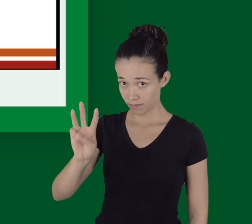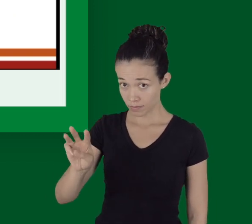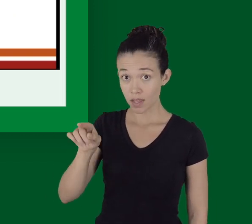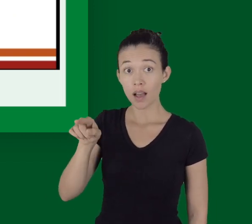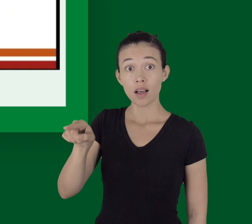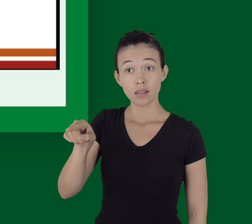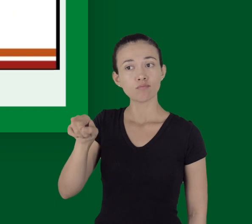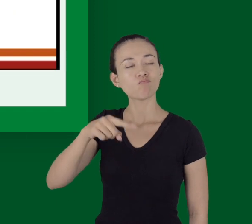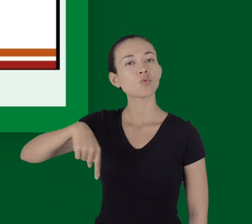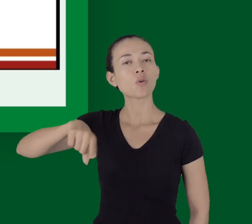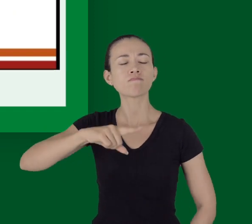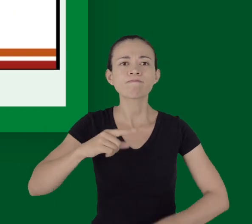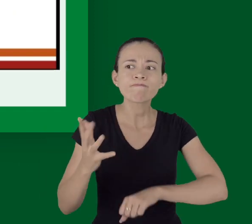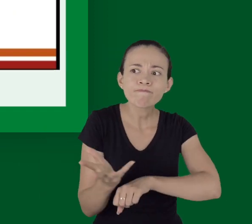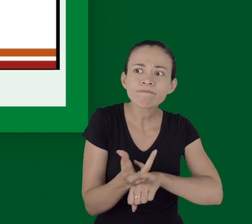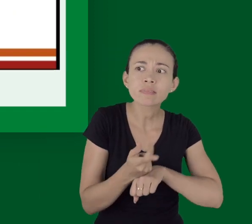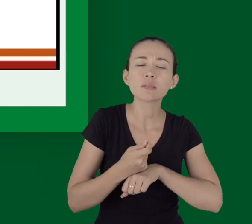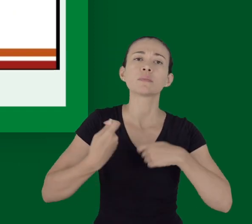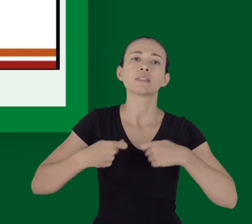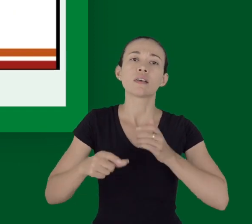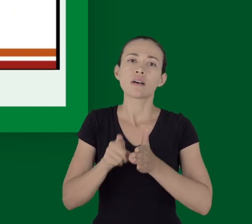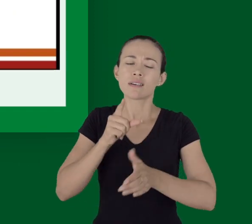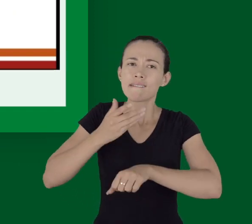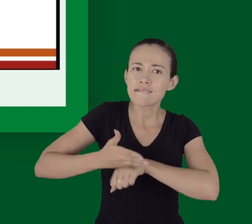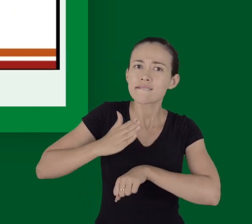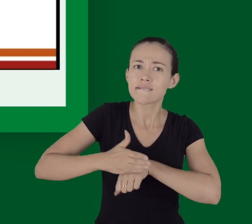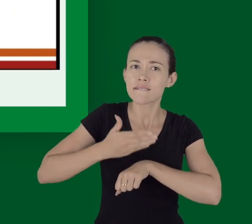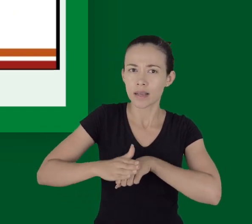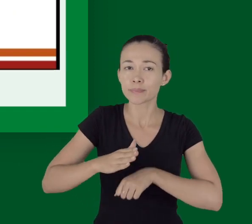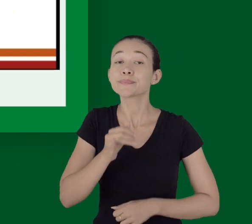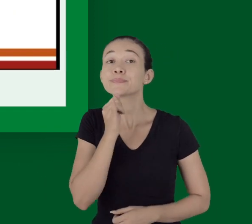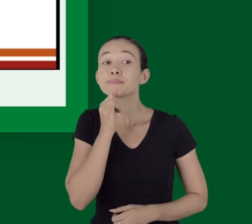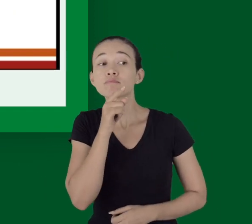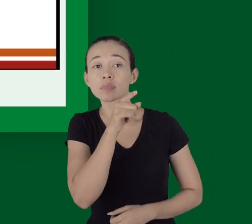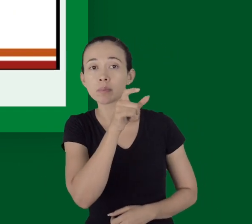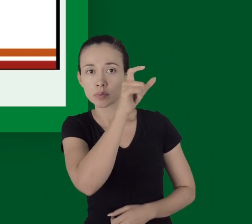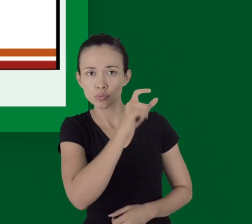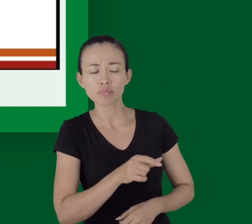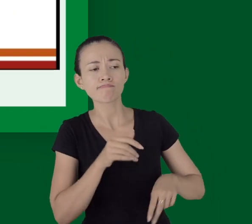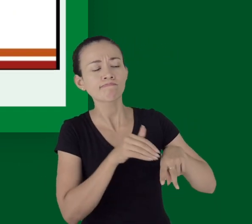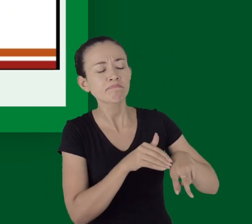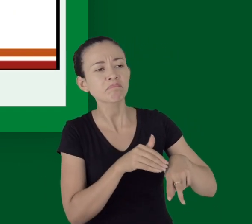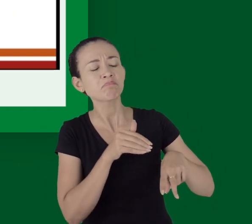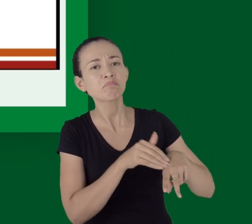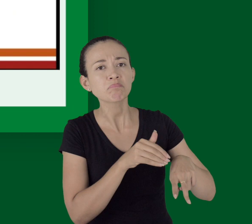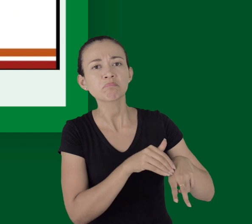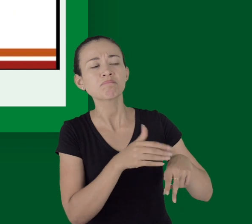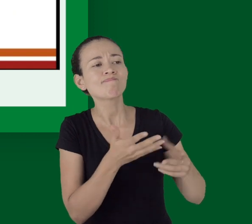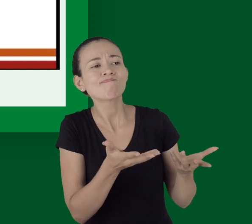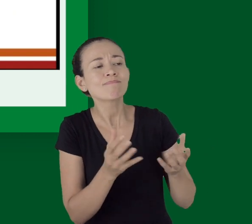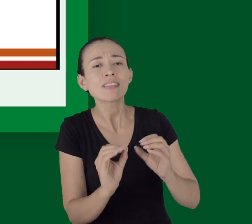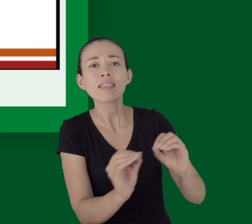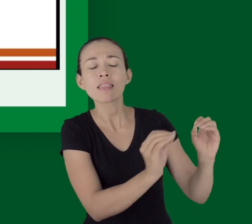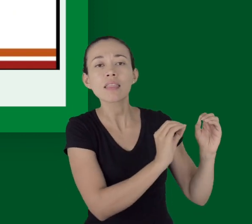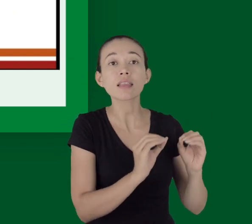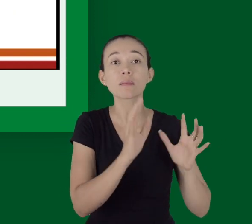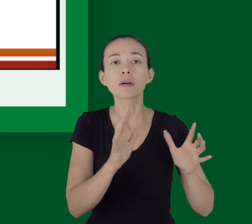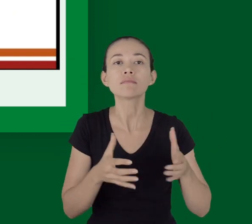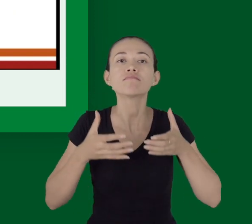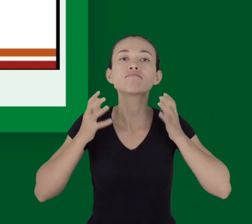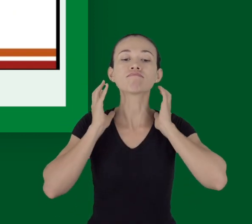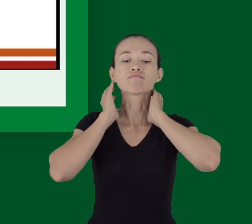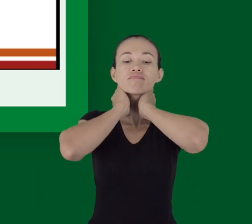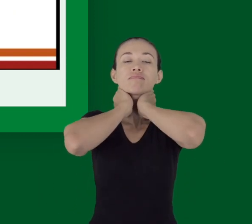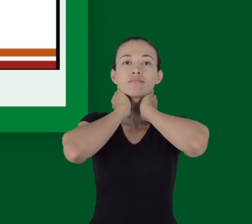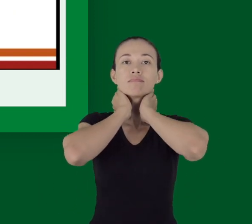mas no momento que eu estou lá, funcionando o acesso, eu sei se o paciente tem um movimento de retirada ou não. Naquele momento que está instalando o colar cervical,